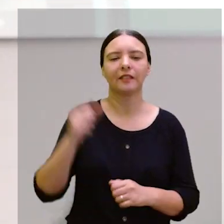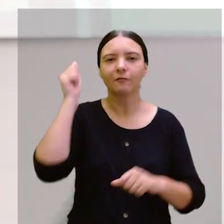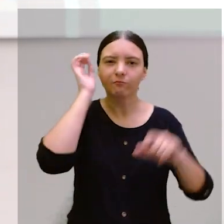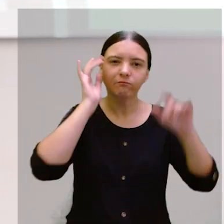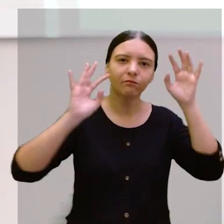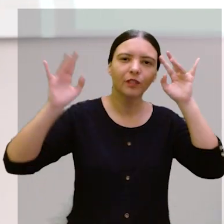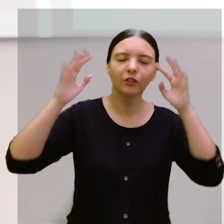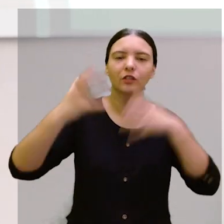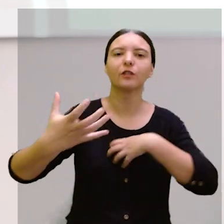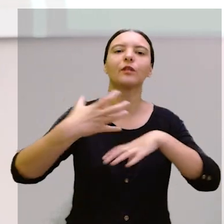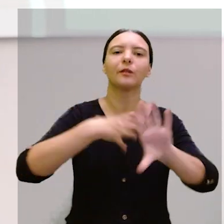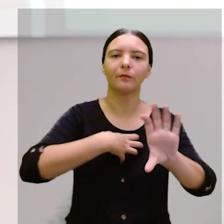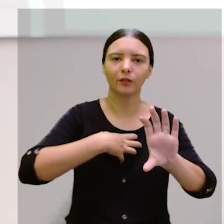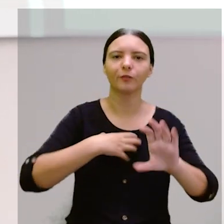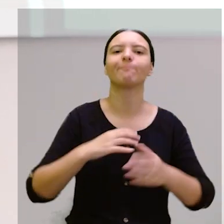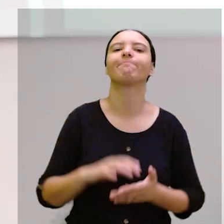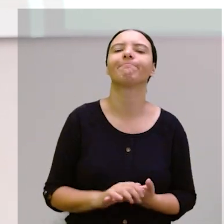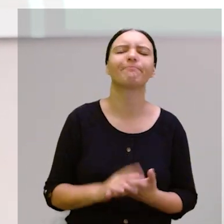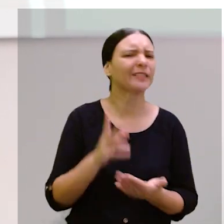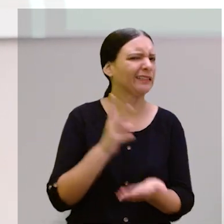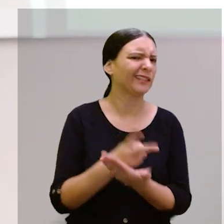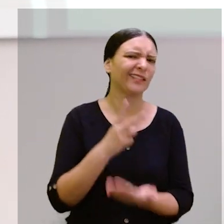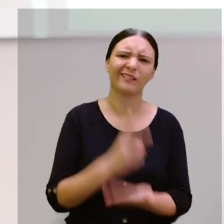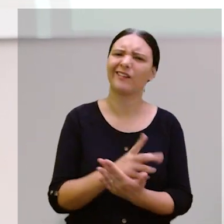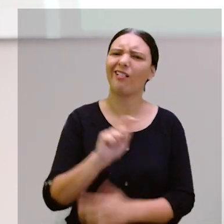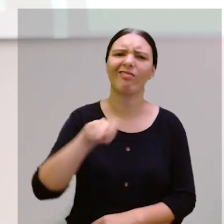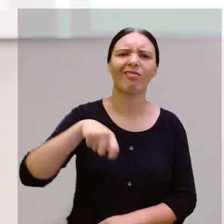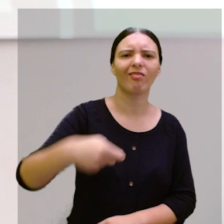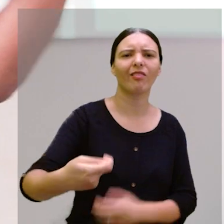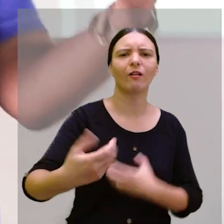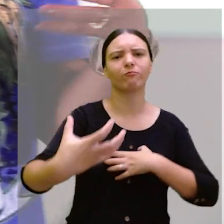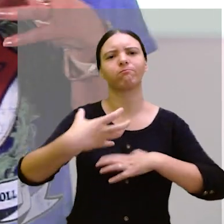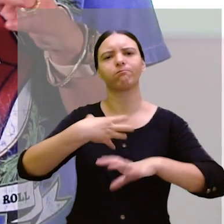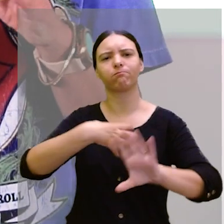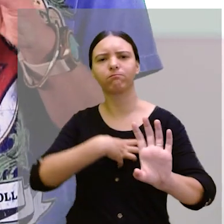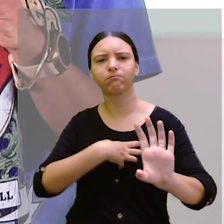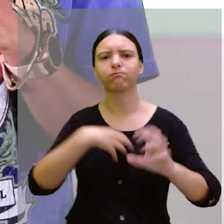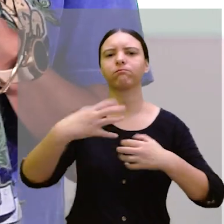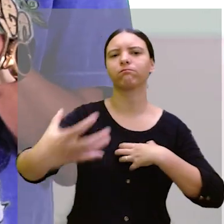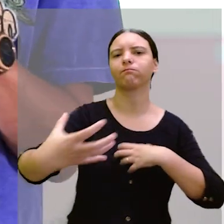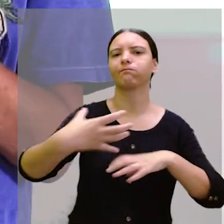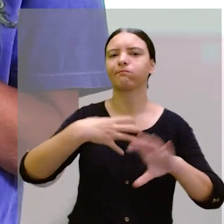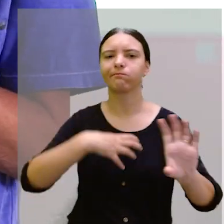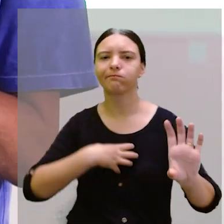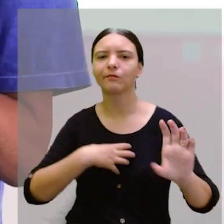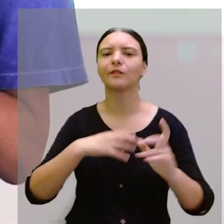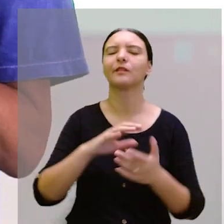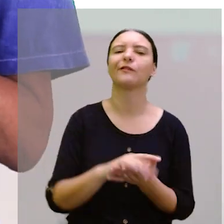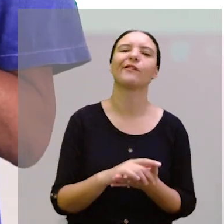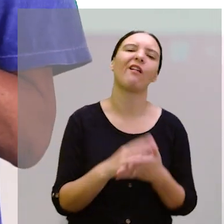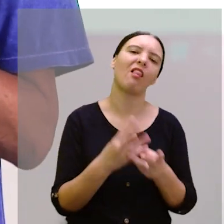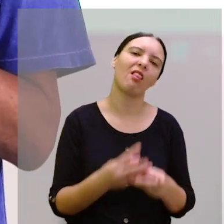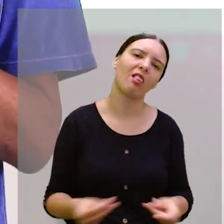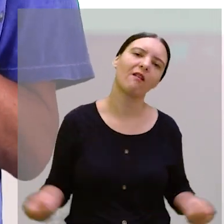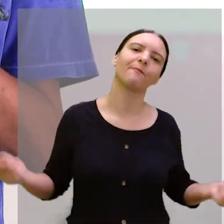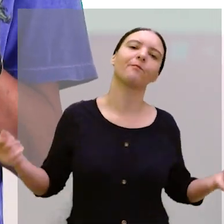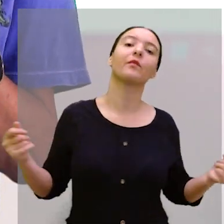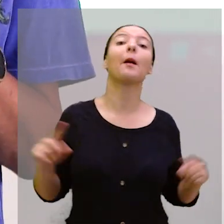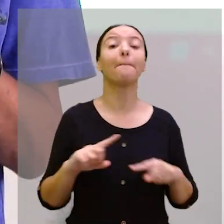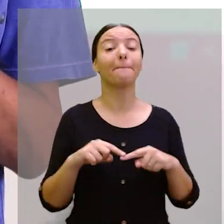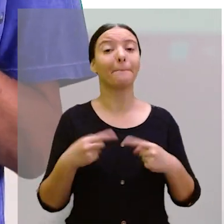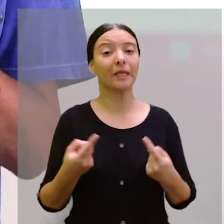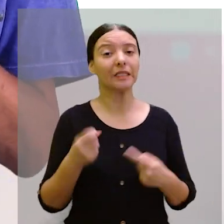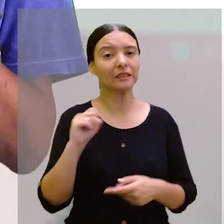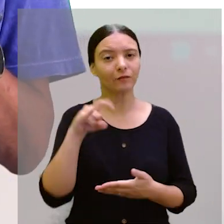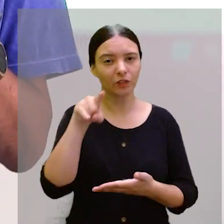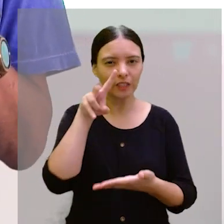imaginação e empatia. A gente fala muito em empatia, não é uma palavra, como todas as palavras que a gente usa muito, elas se desgastam. Mas quando você